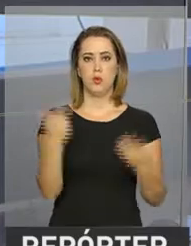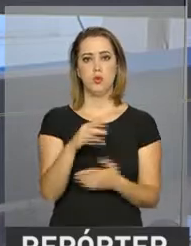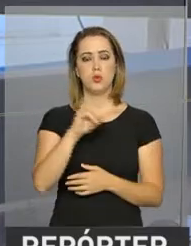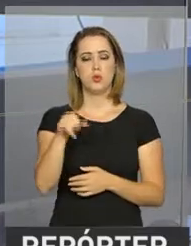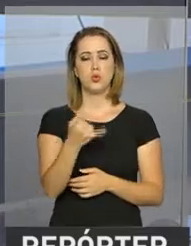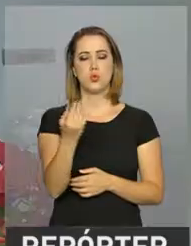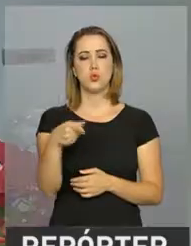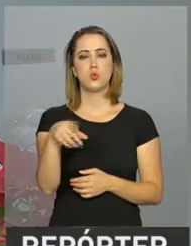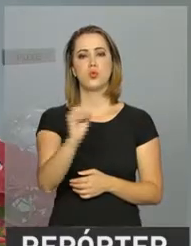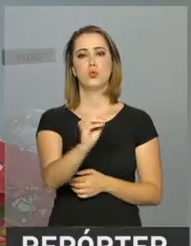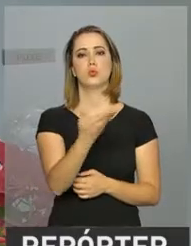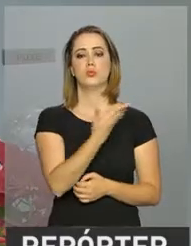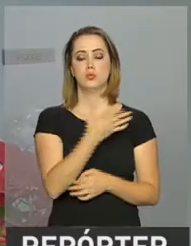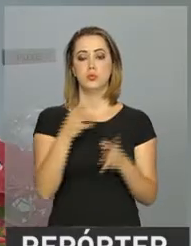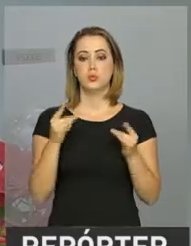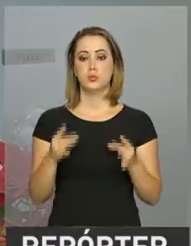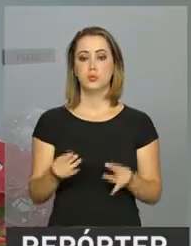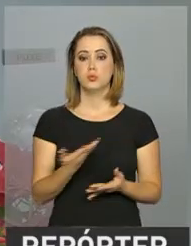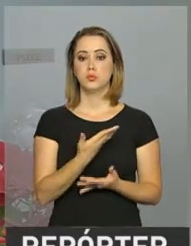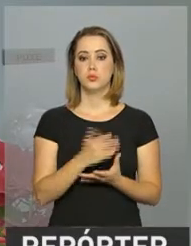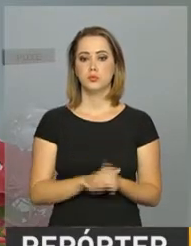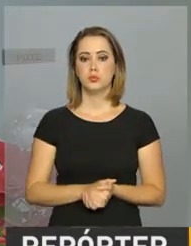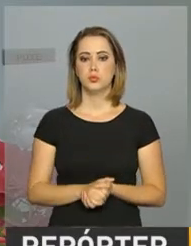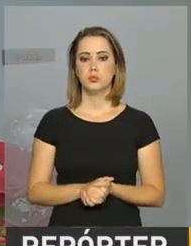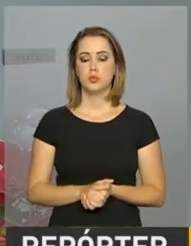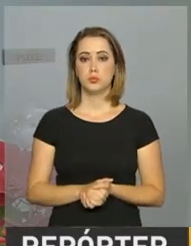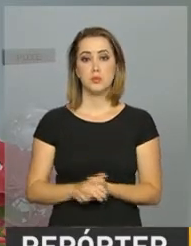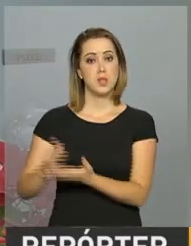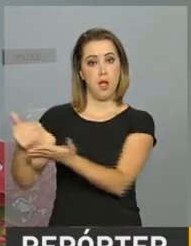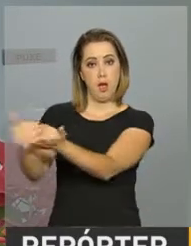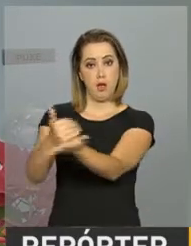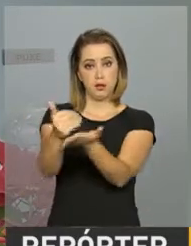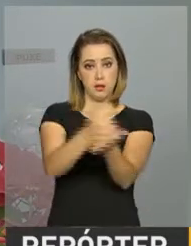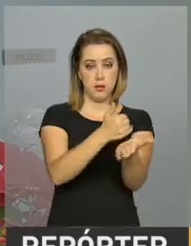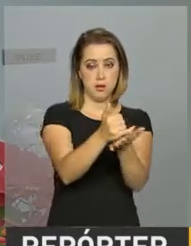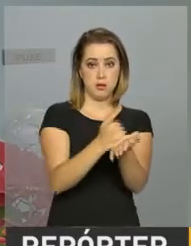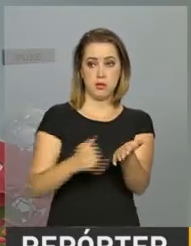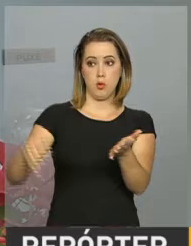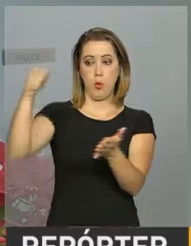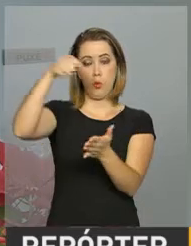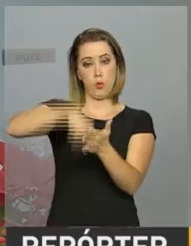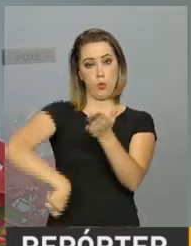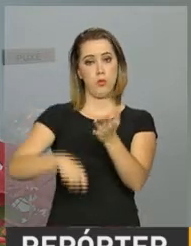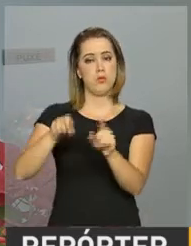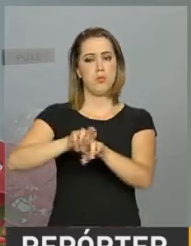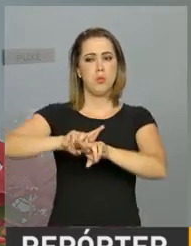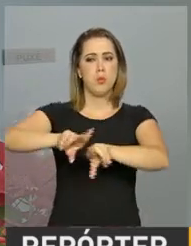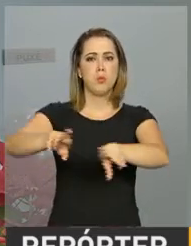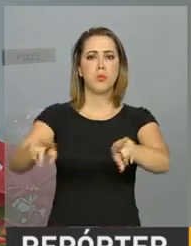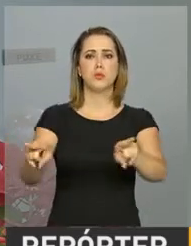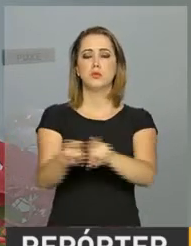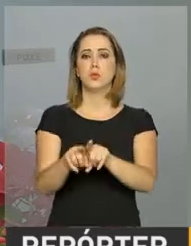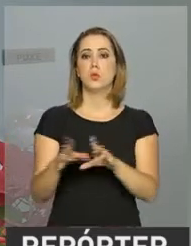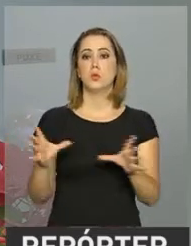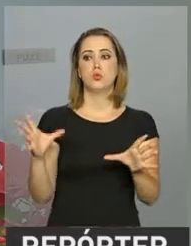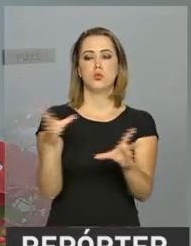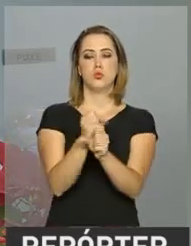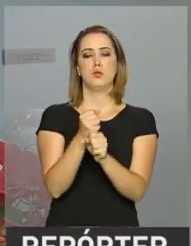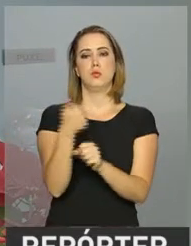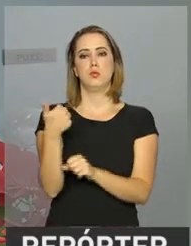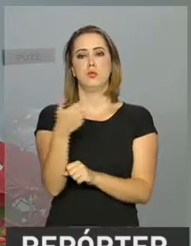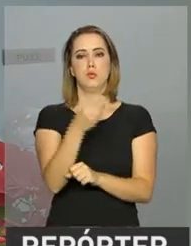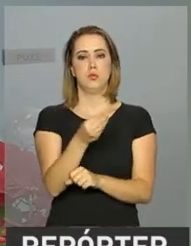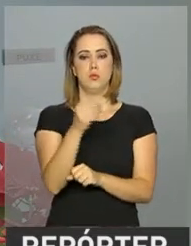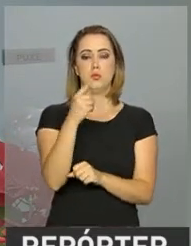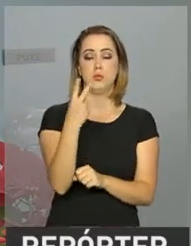neto arrecadação com impostos e contribuições federais somou 102 bilhões